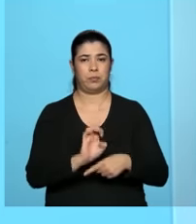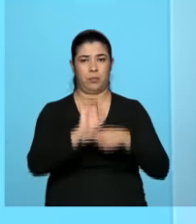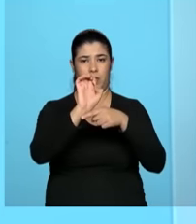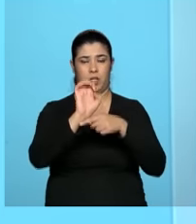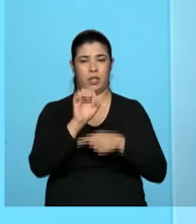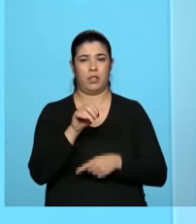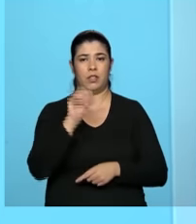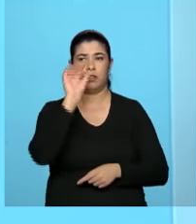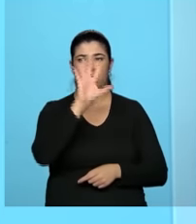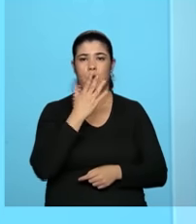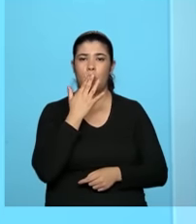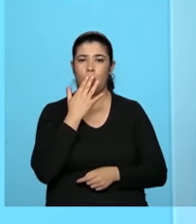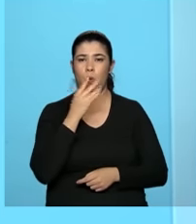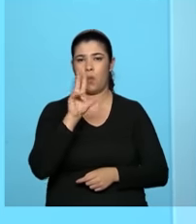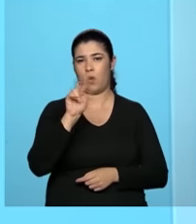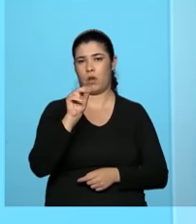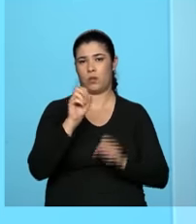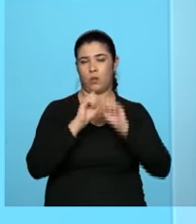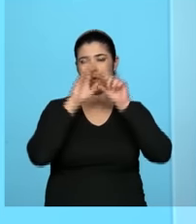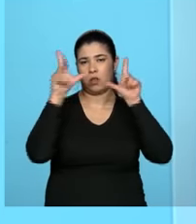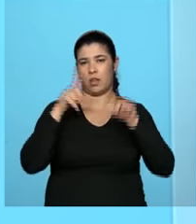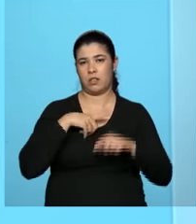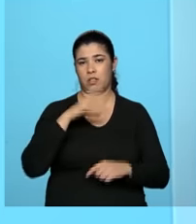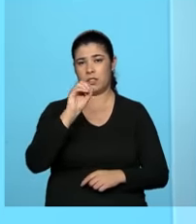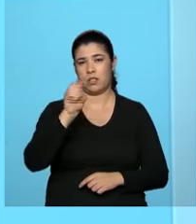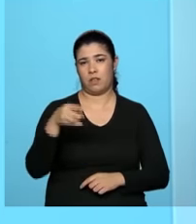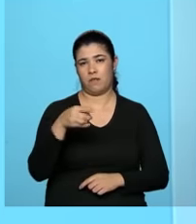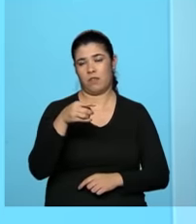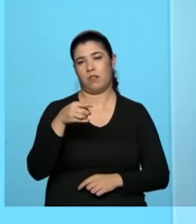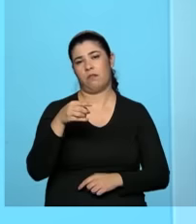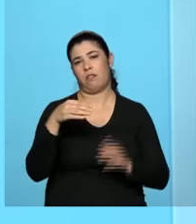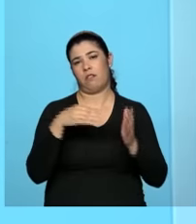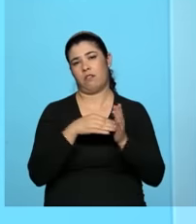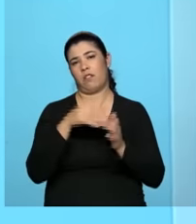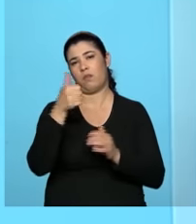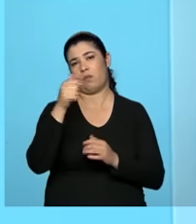entre 0,71 e 1,33. E os estados